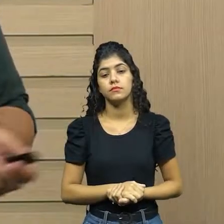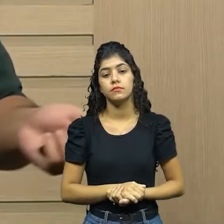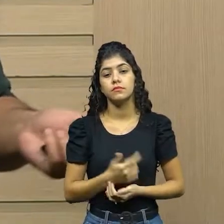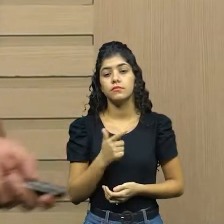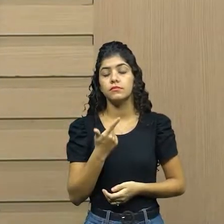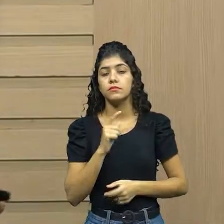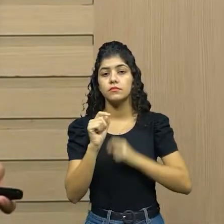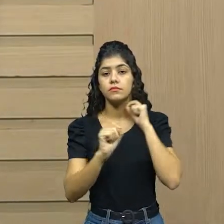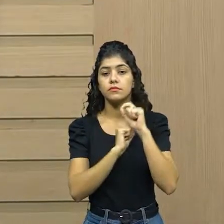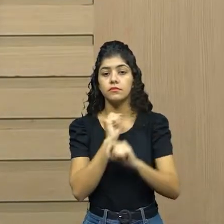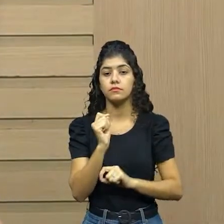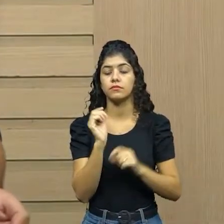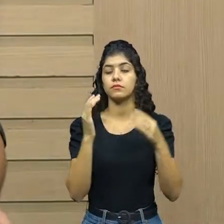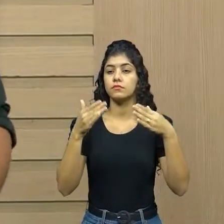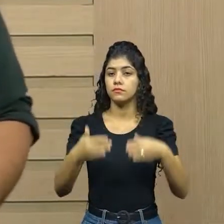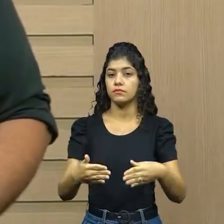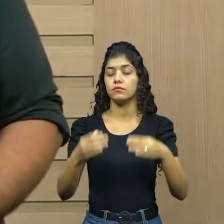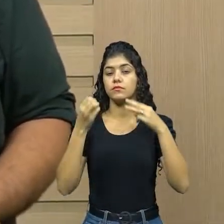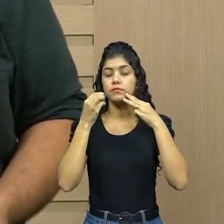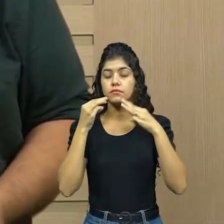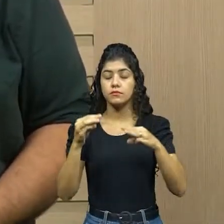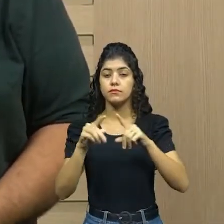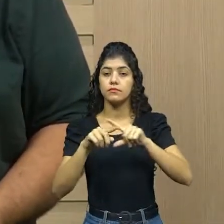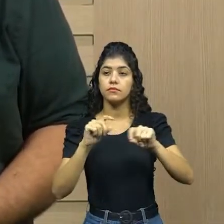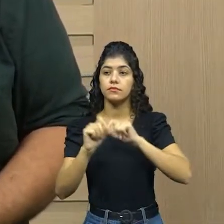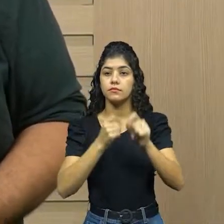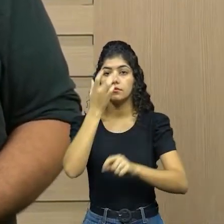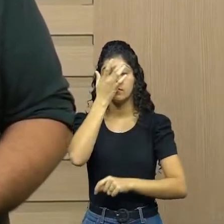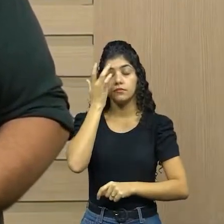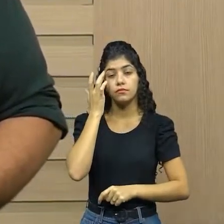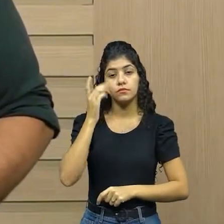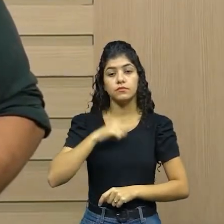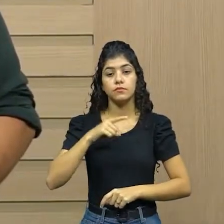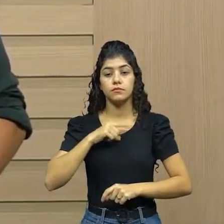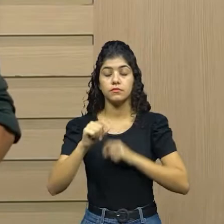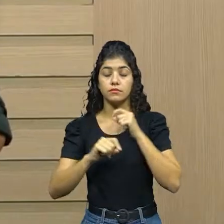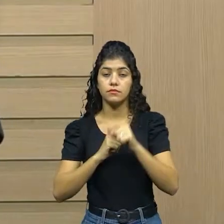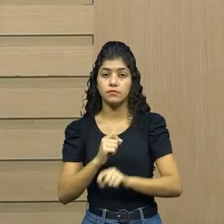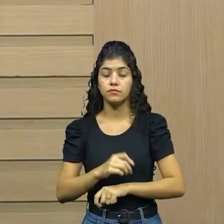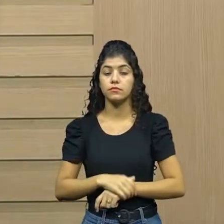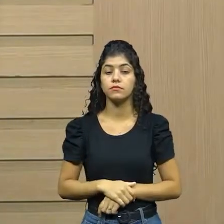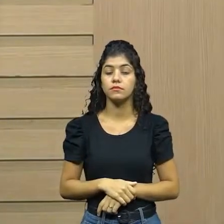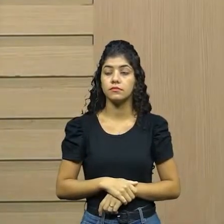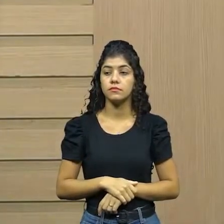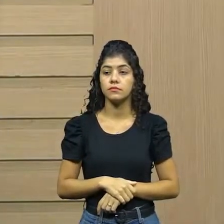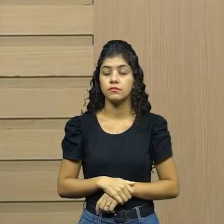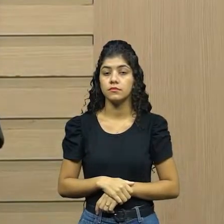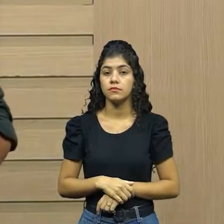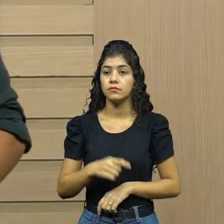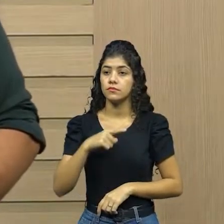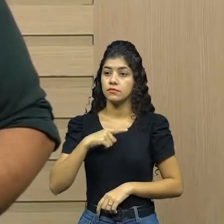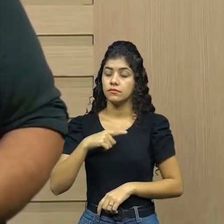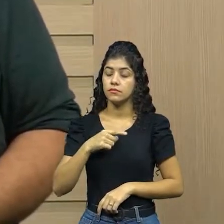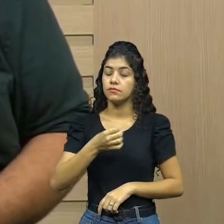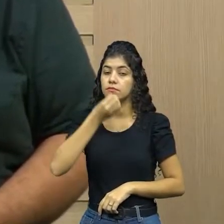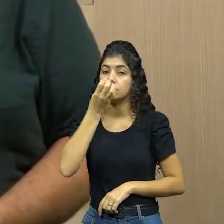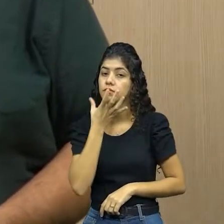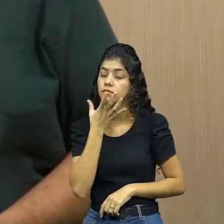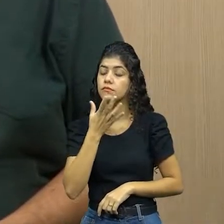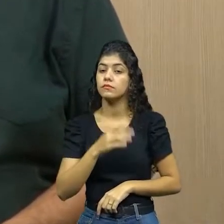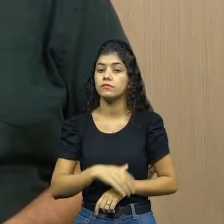um público-alvo para o marketing, mas sim as pessoas que estão dispostas e têm capacidade